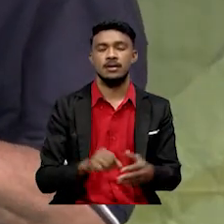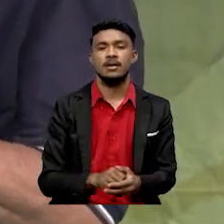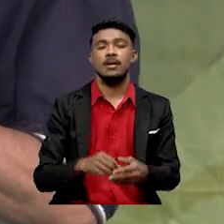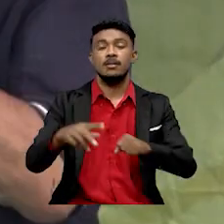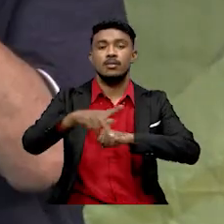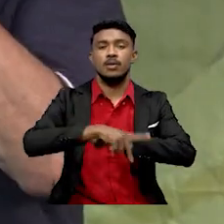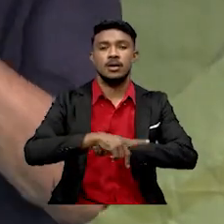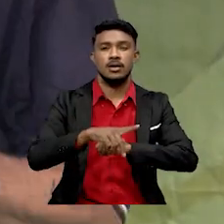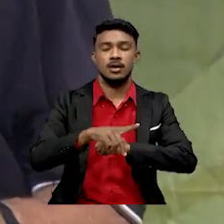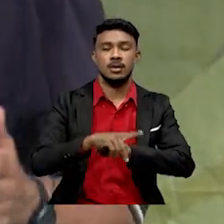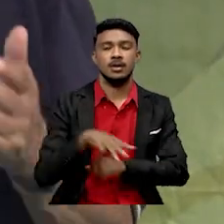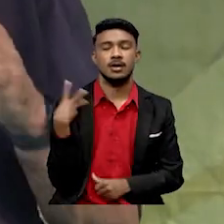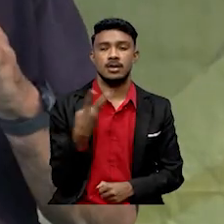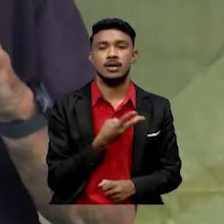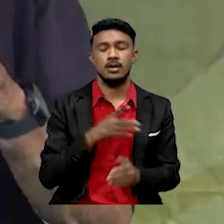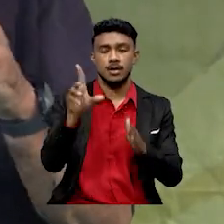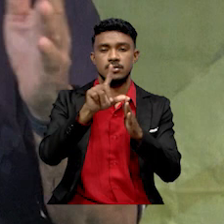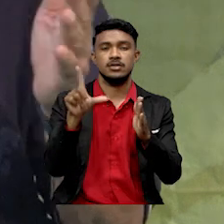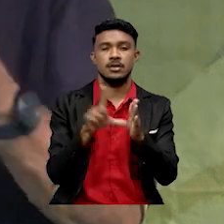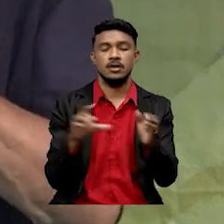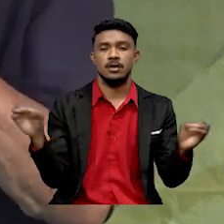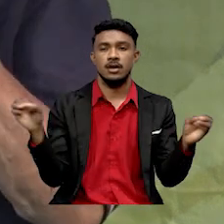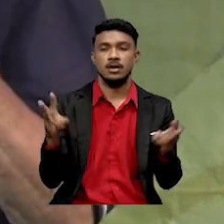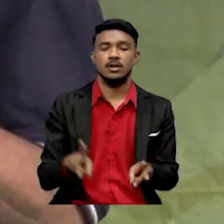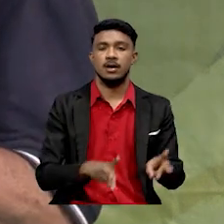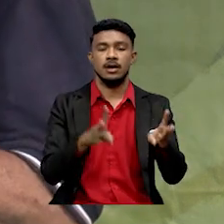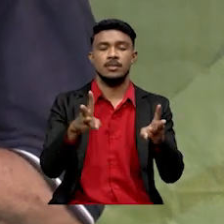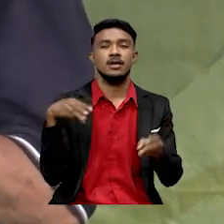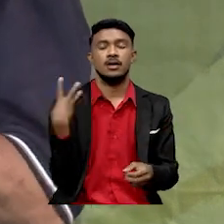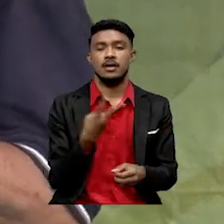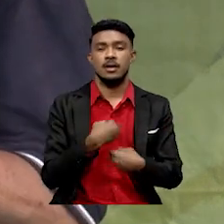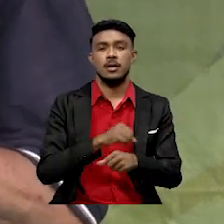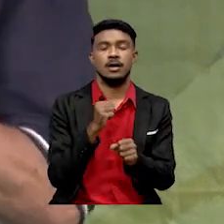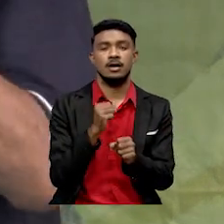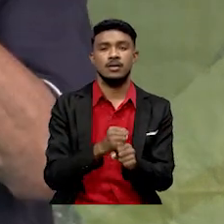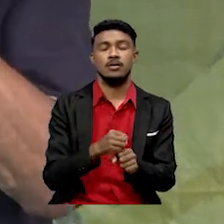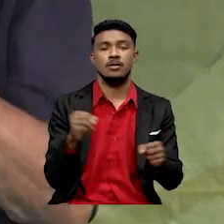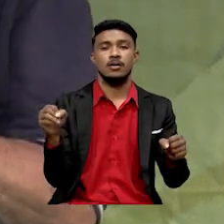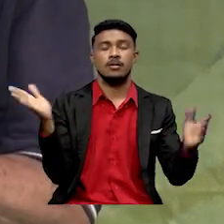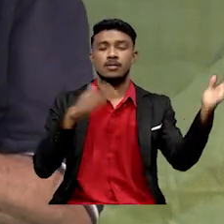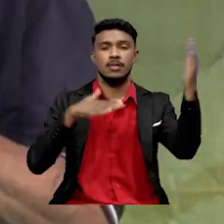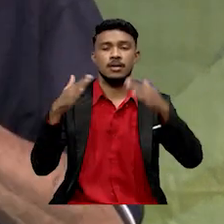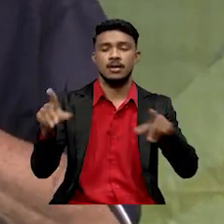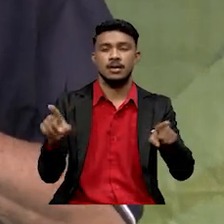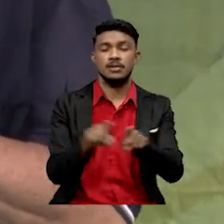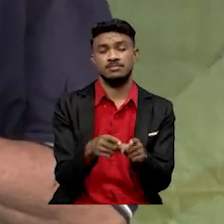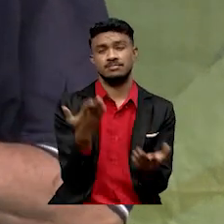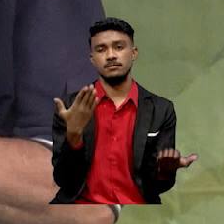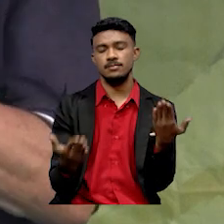político partidário e ter a Constituição, lá ia dá-la para interpretação complicada, interpretação simples.